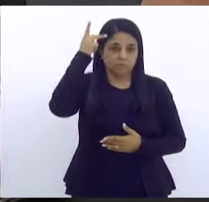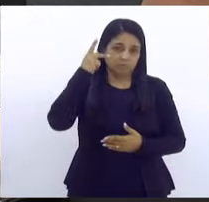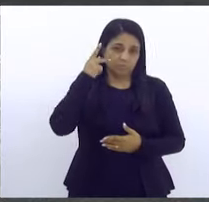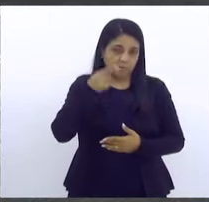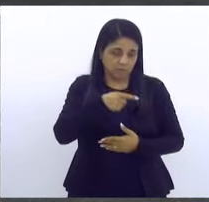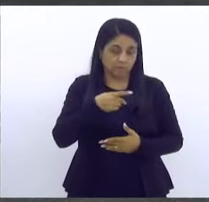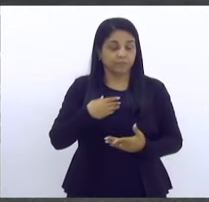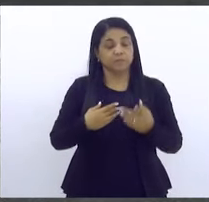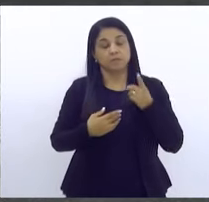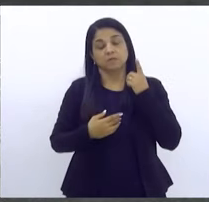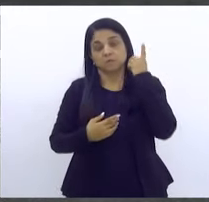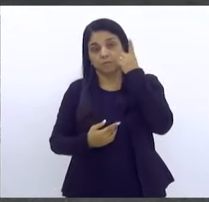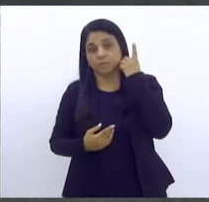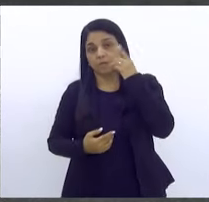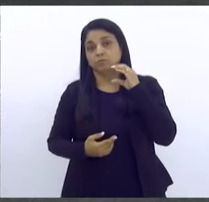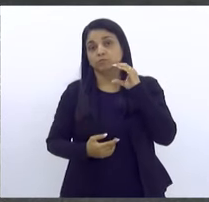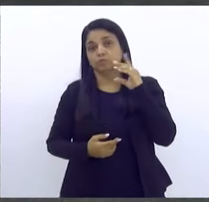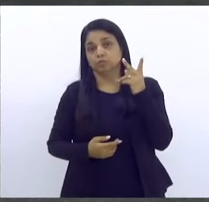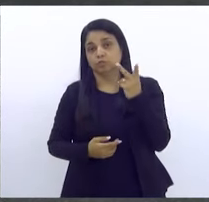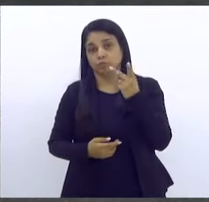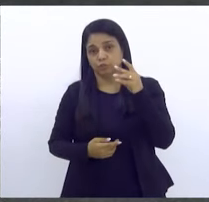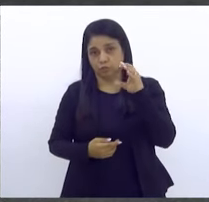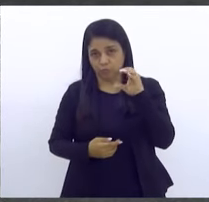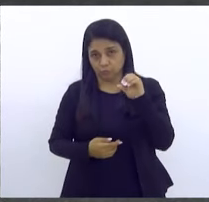Chico Machado.